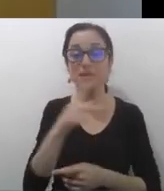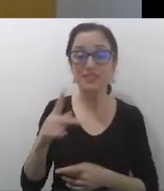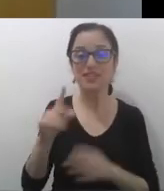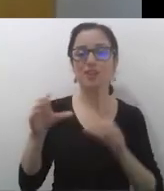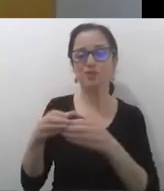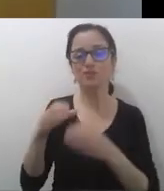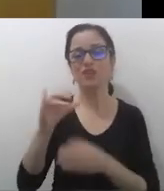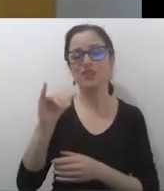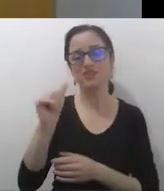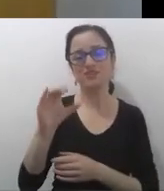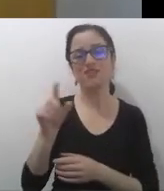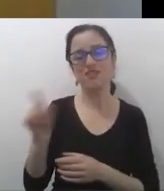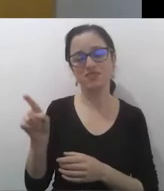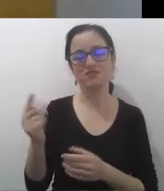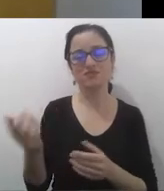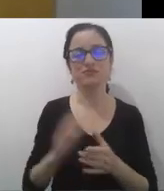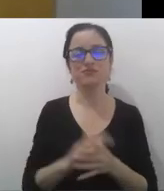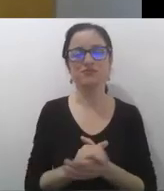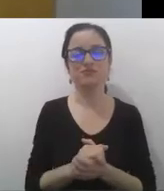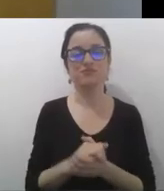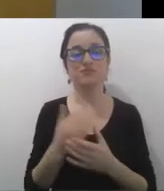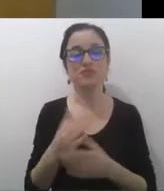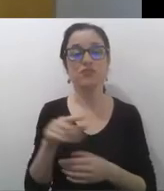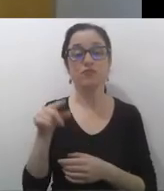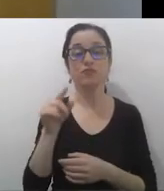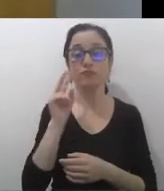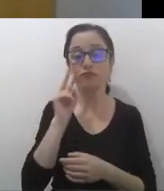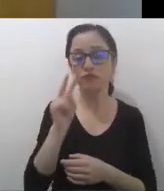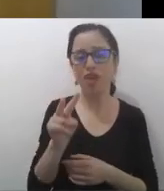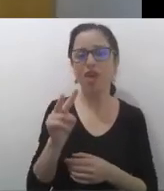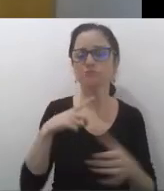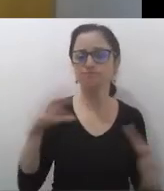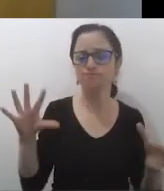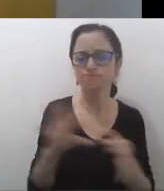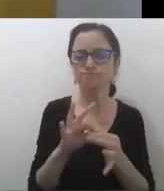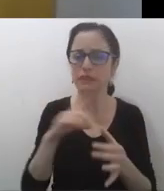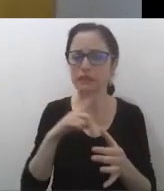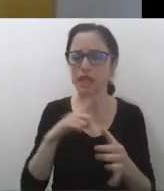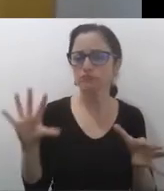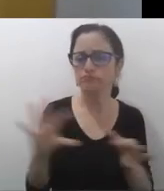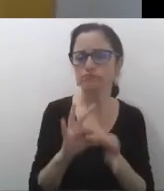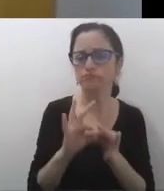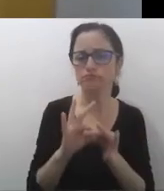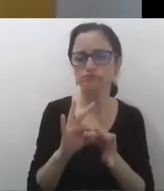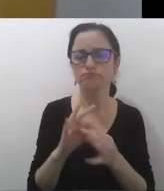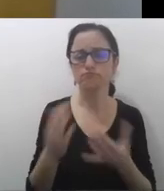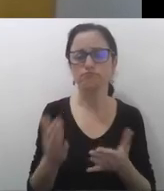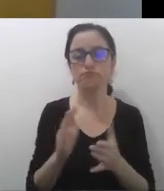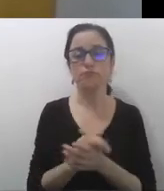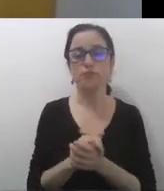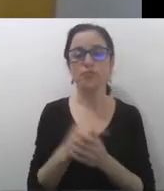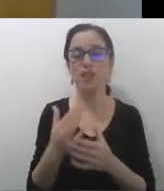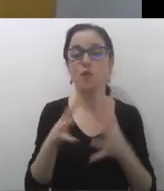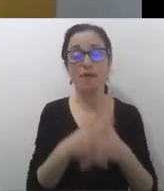que ele era presidente da congregação do IAC, né? Então, você vê que tem um entrelaçamento